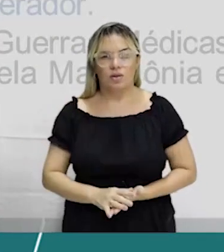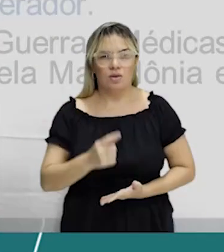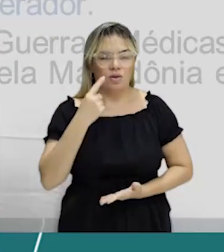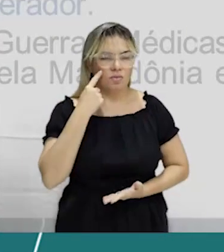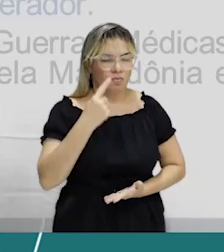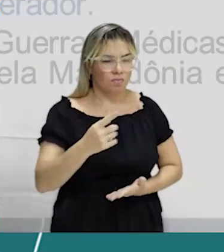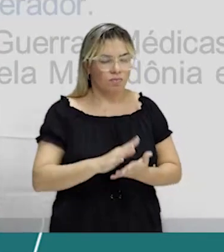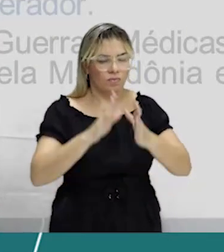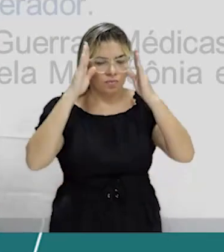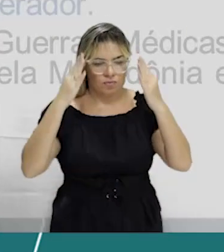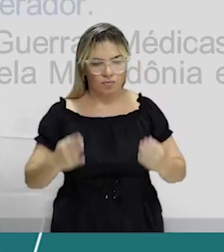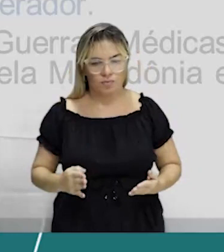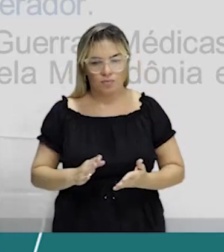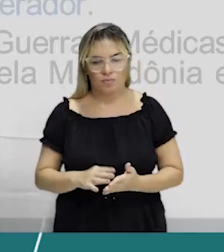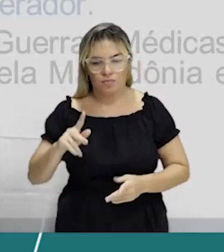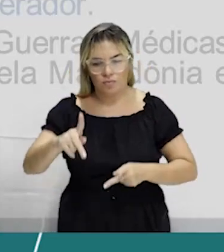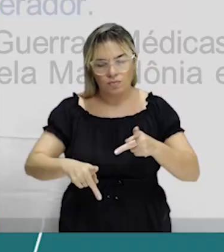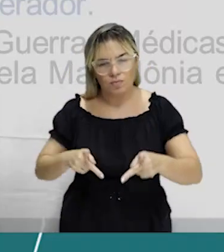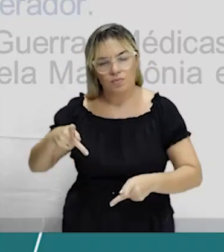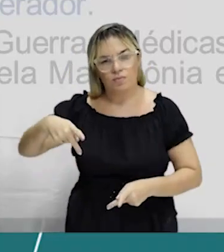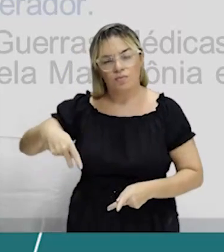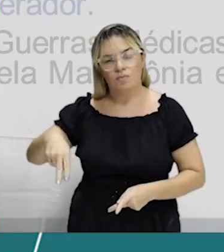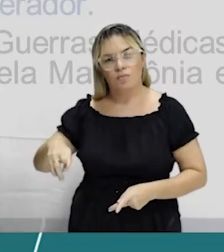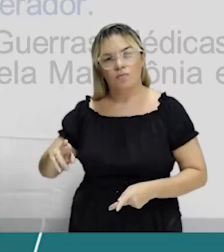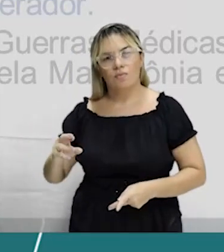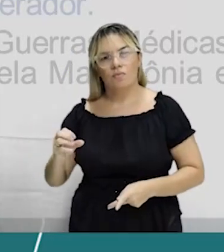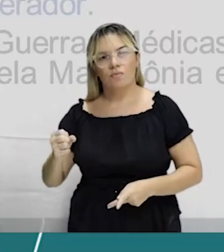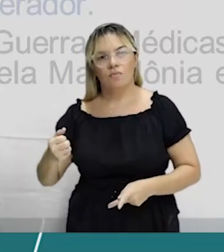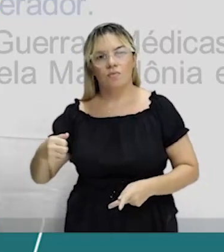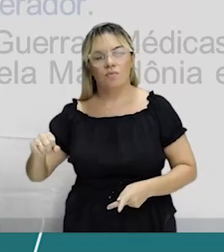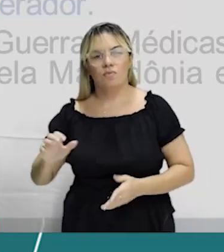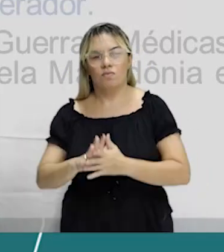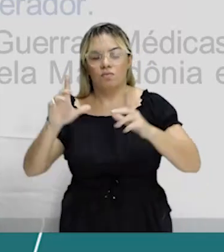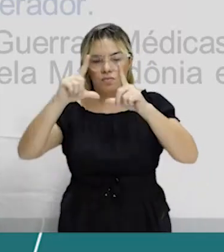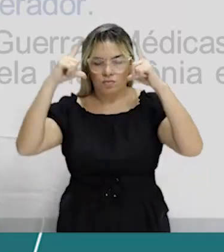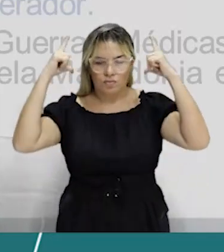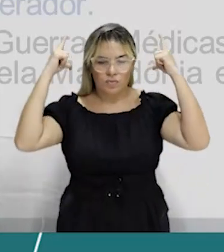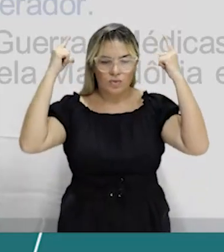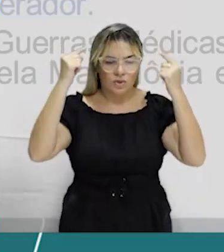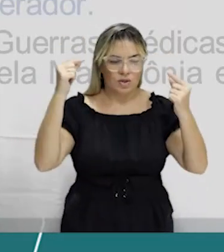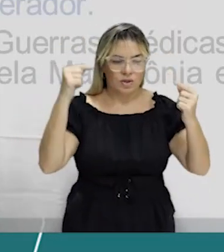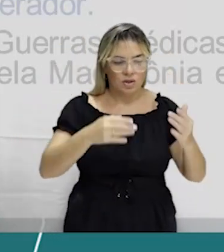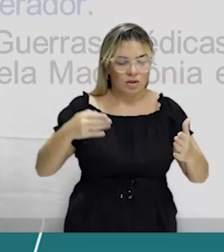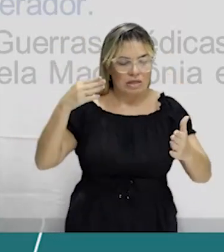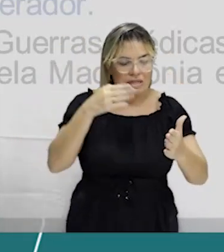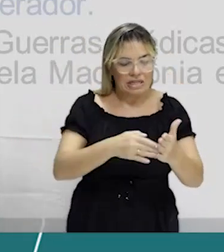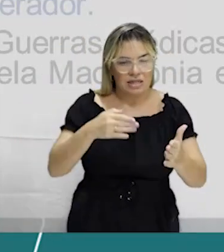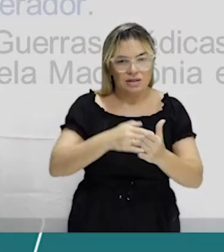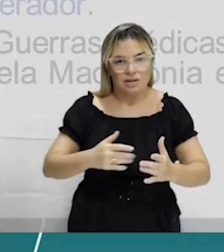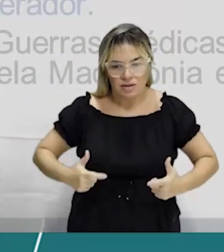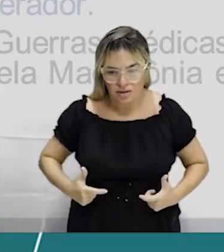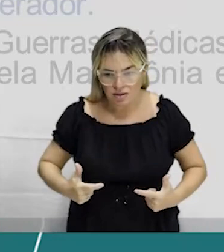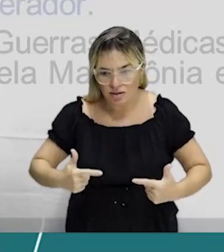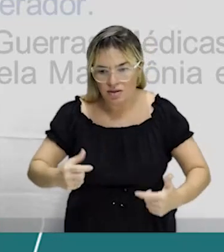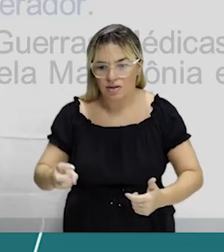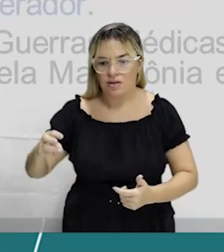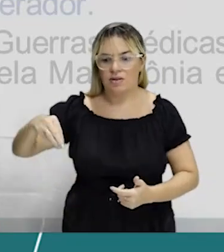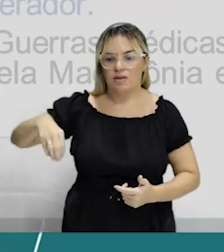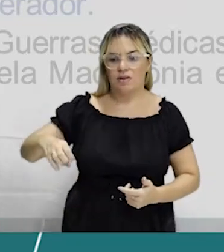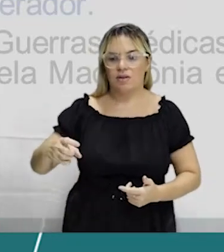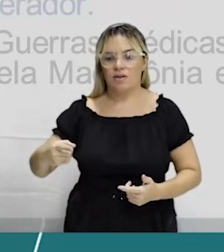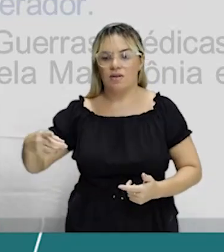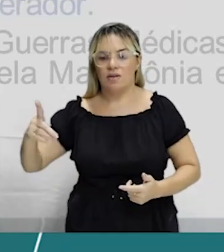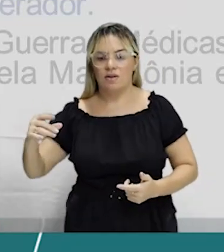persas vão ser barrados, né, pelos gregos nas chamadas guerras médicas, principalmente pela Liga de